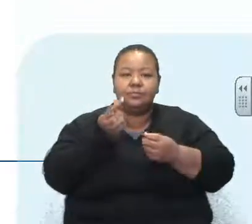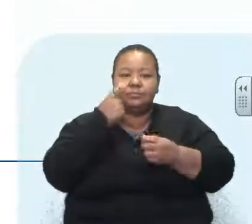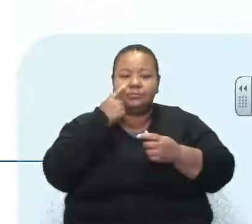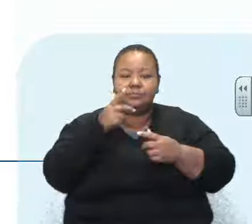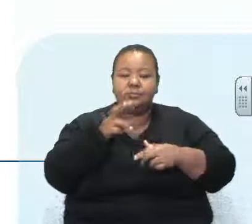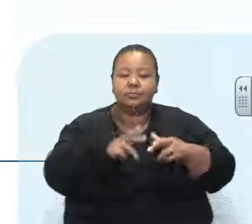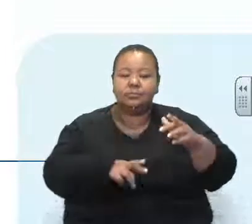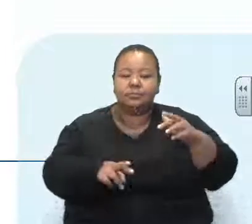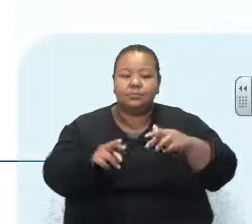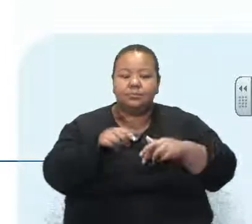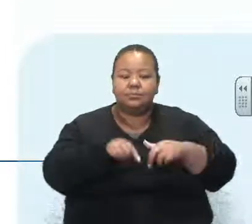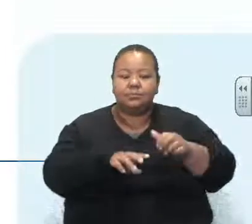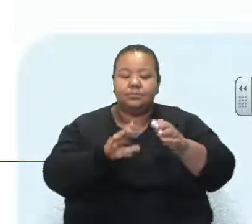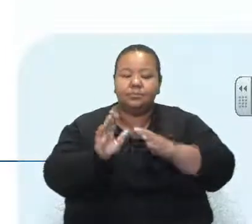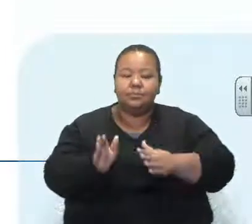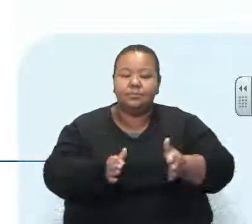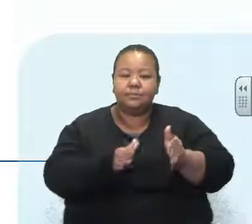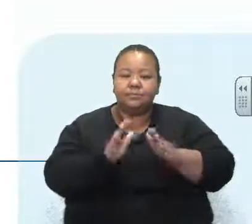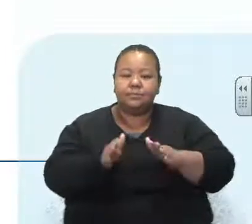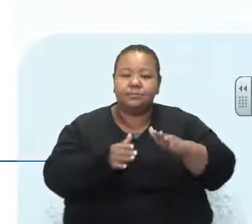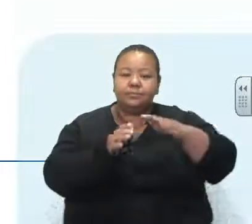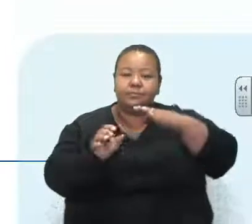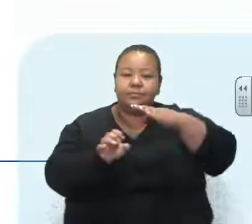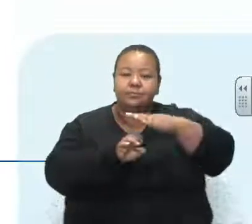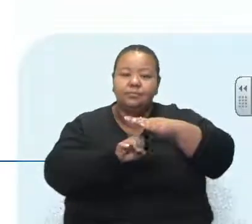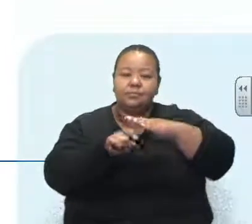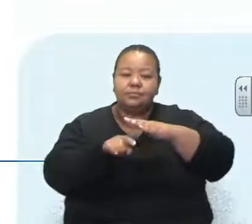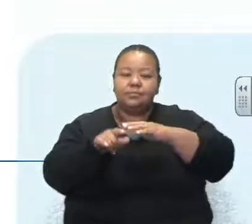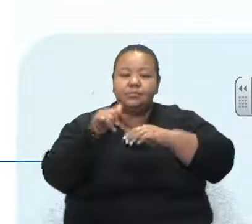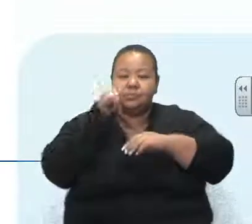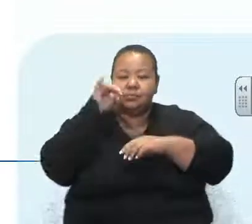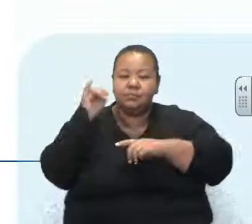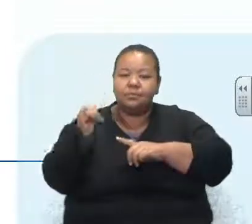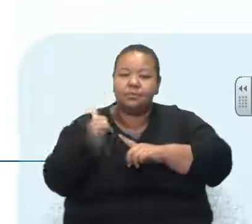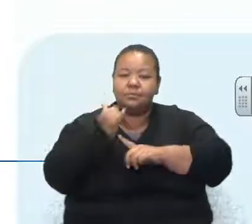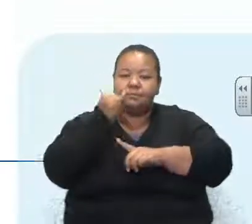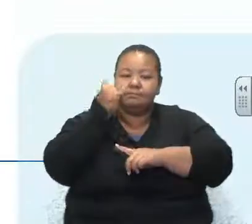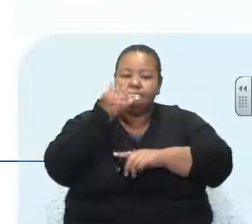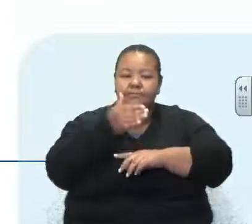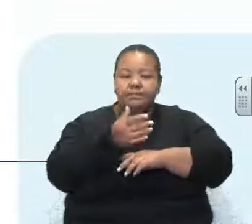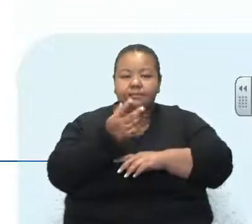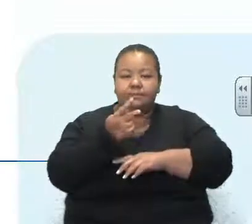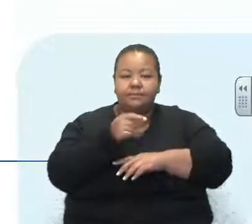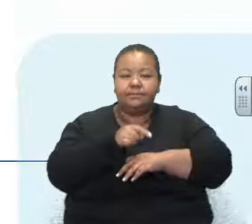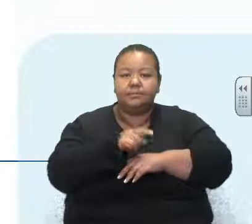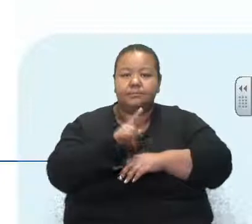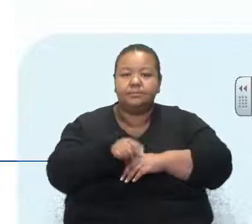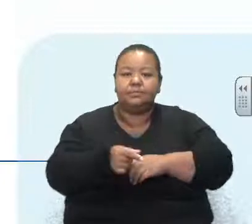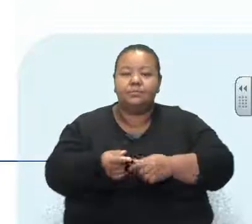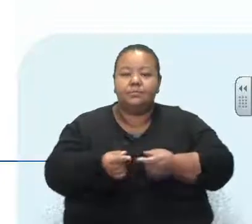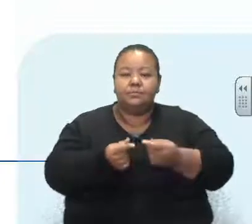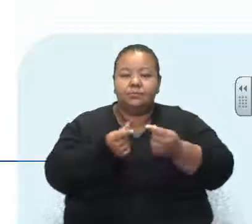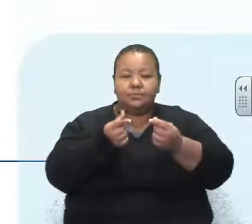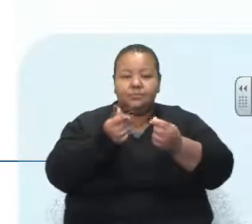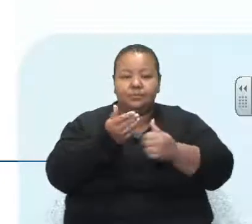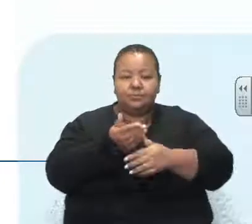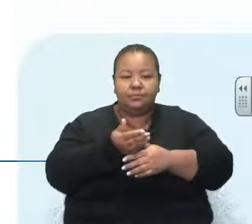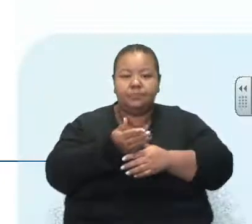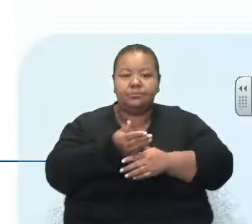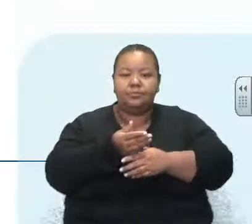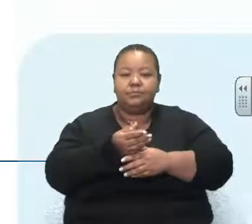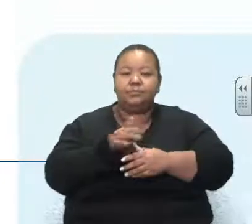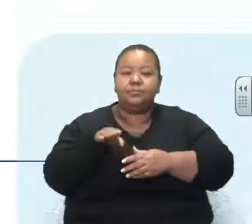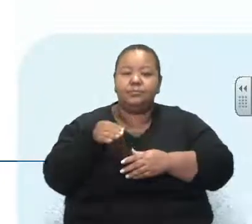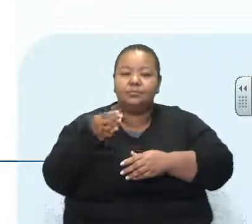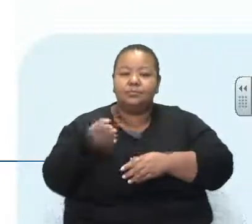analisar a minha produtividade da empresa, quais são as consequências influenciadores dela. Meu financeiro,